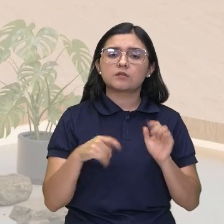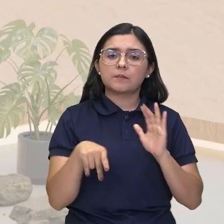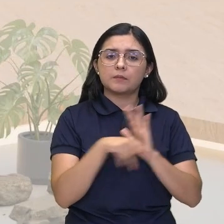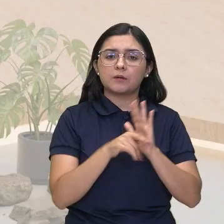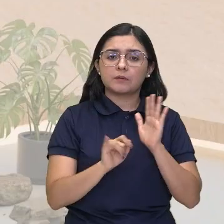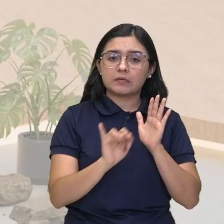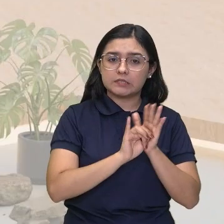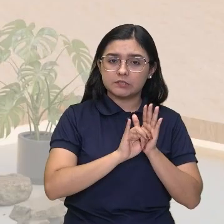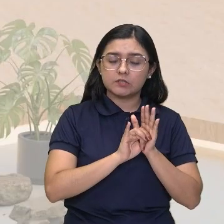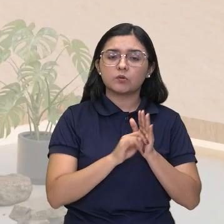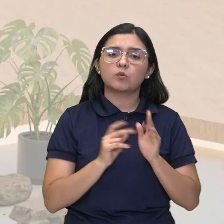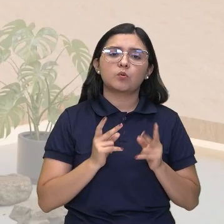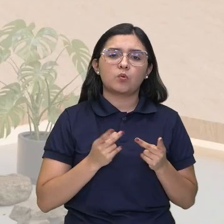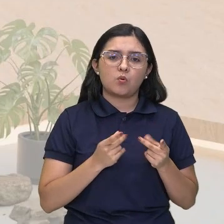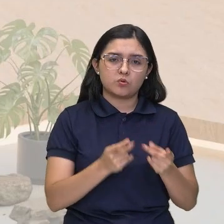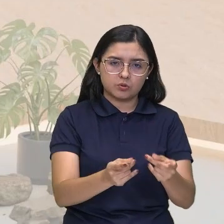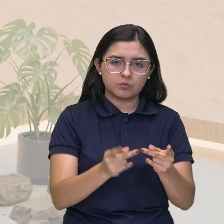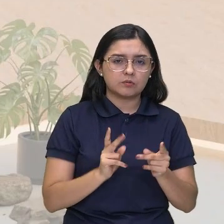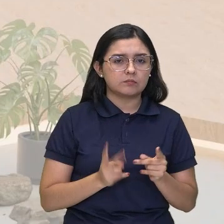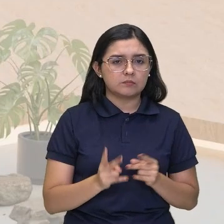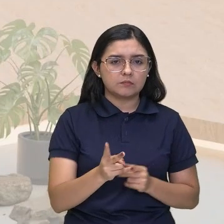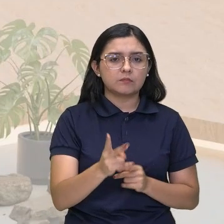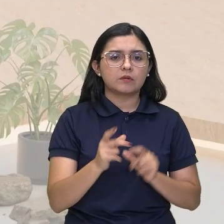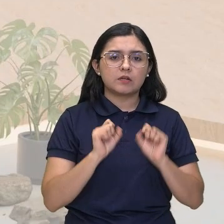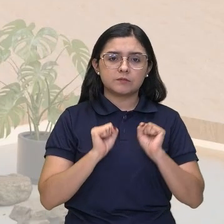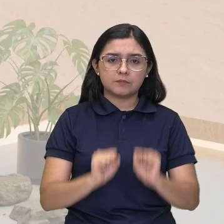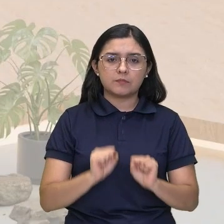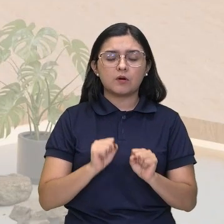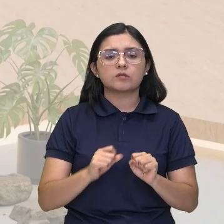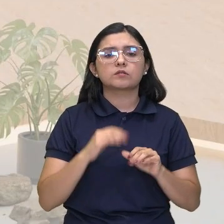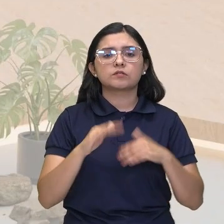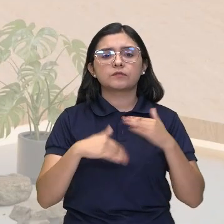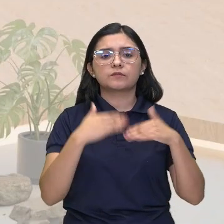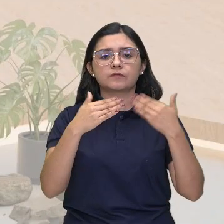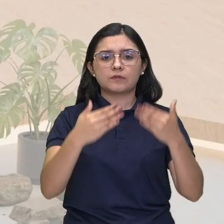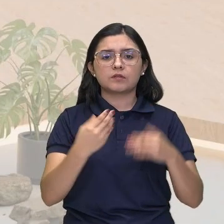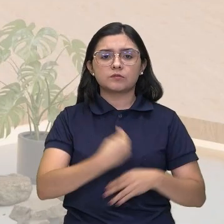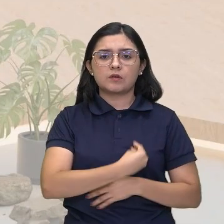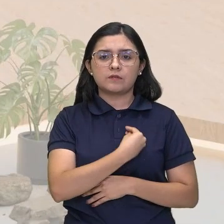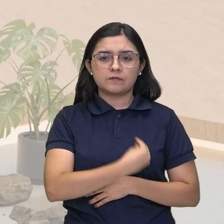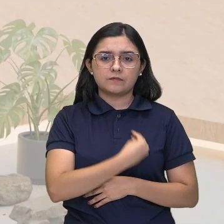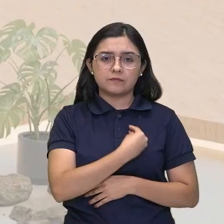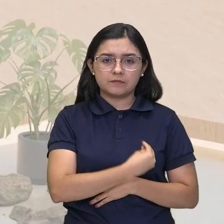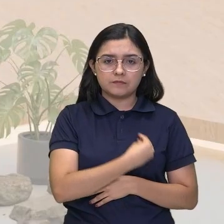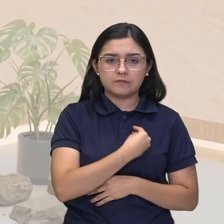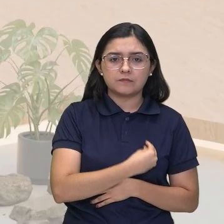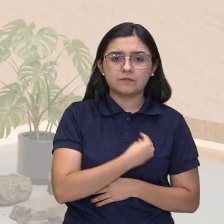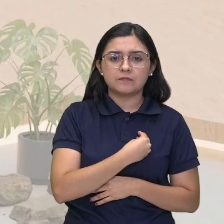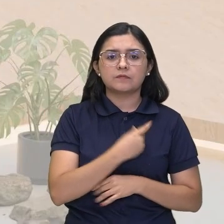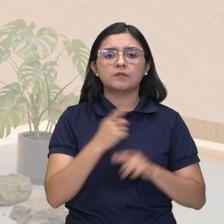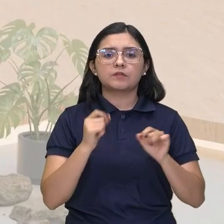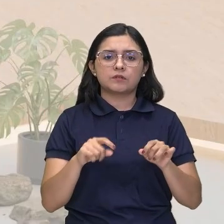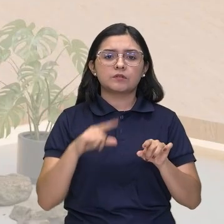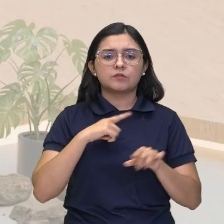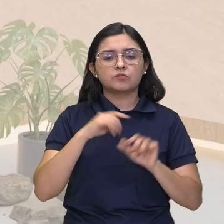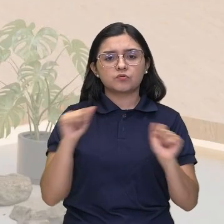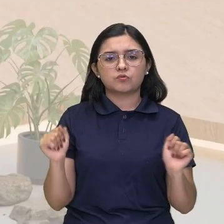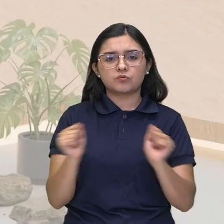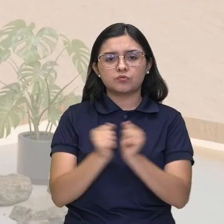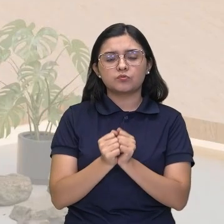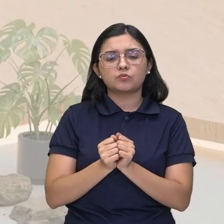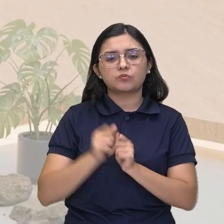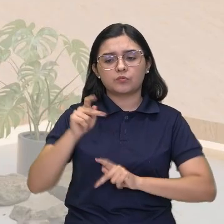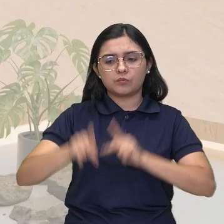identidade permaneça ali presente, para que eles possam construir, né, a sua vida junto com os demais ali,